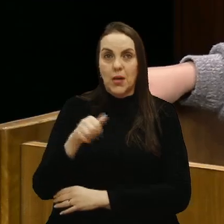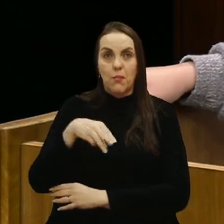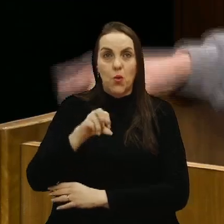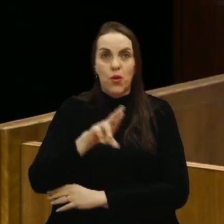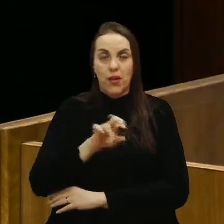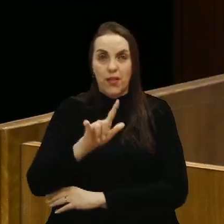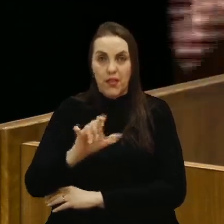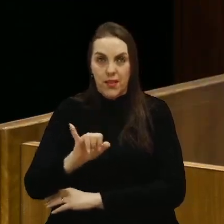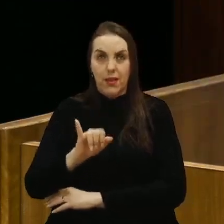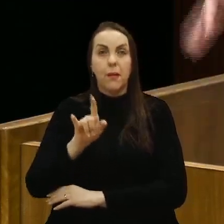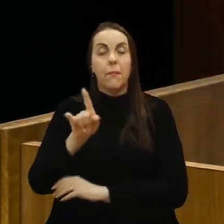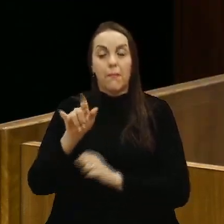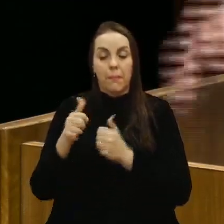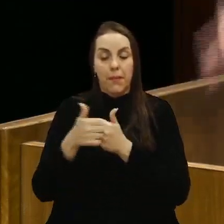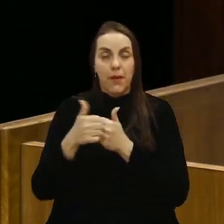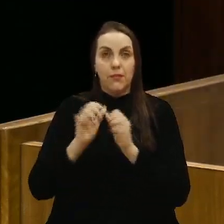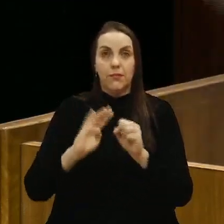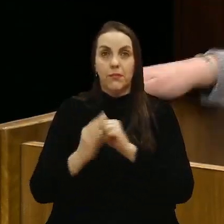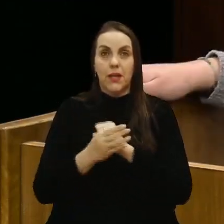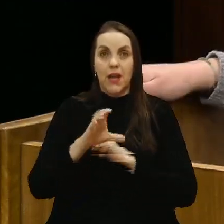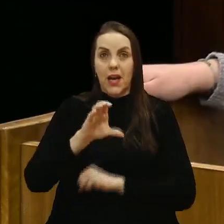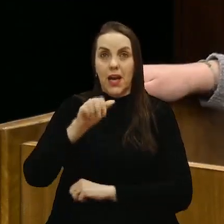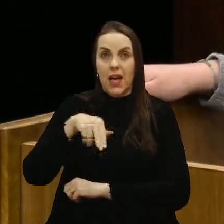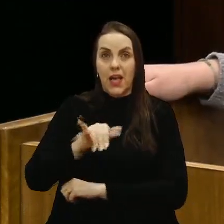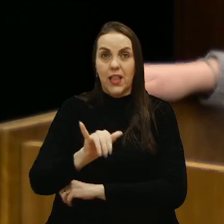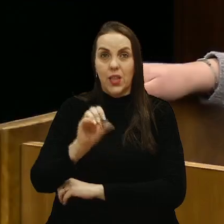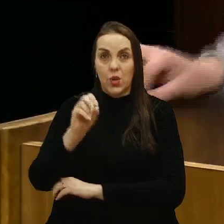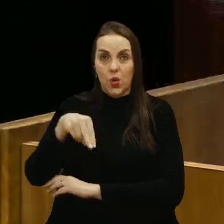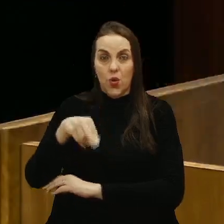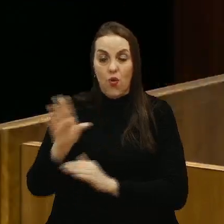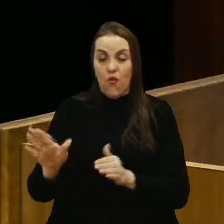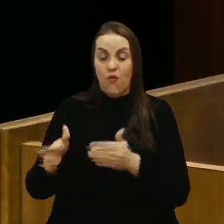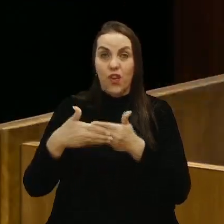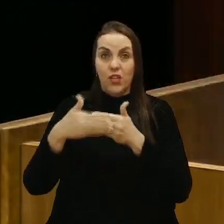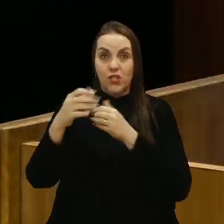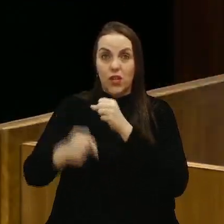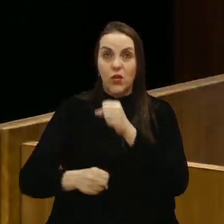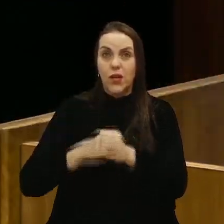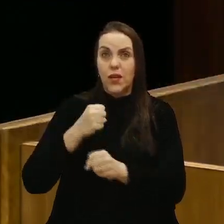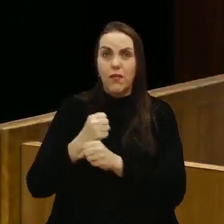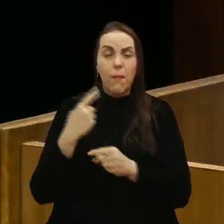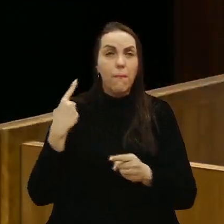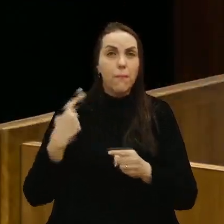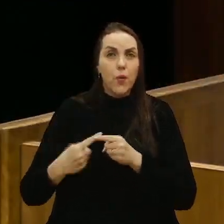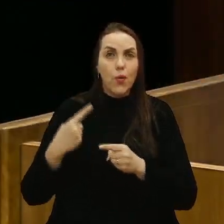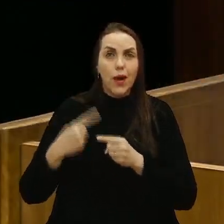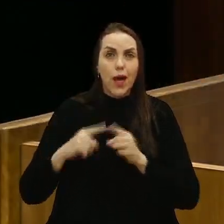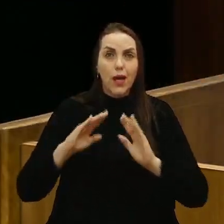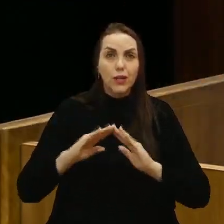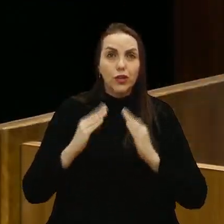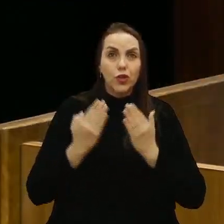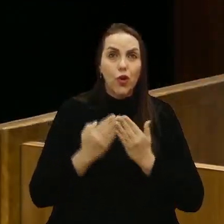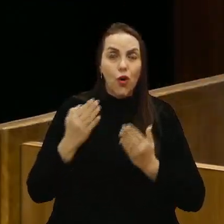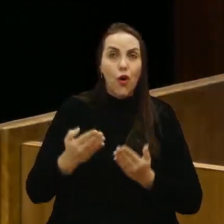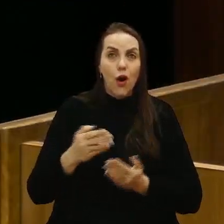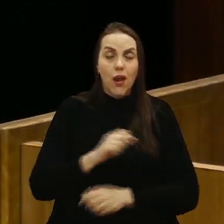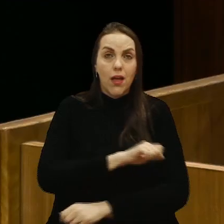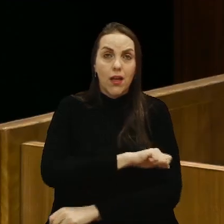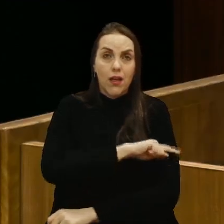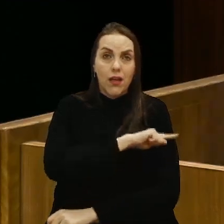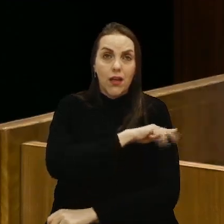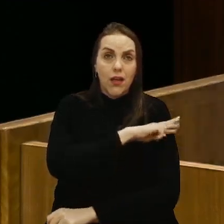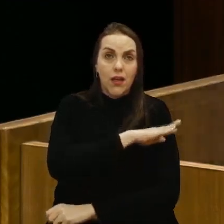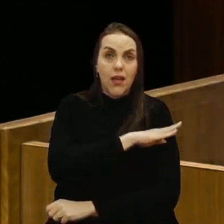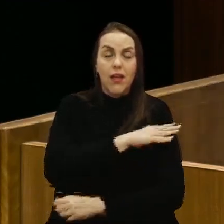do Canyon, vai ser fechado no ano que vem. Por que uma escola de séries